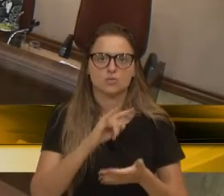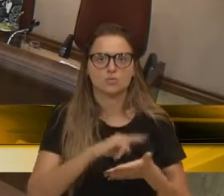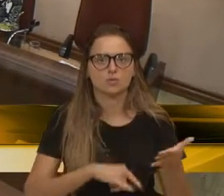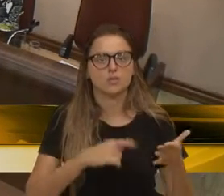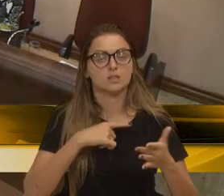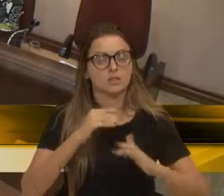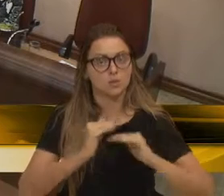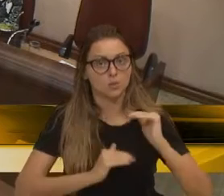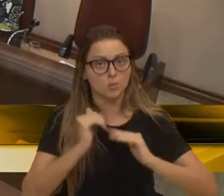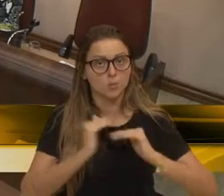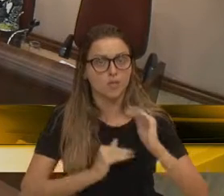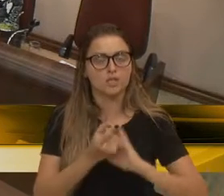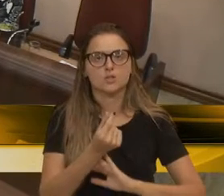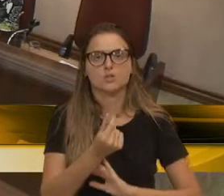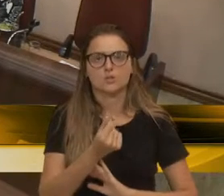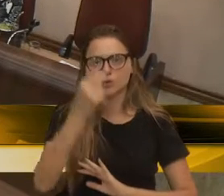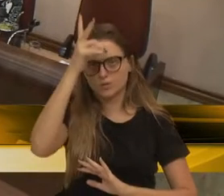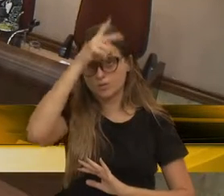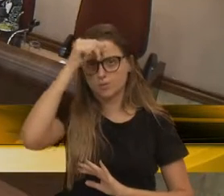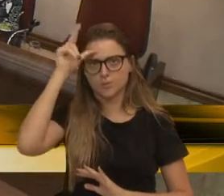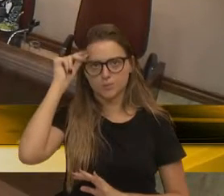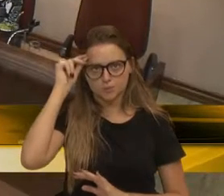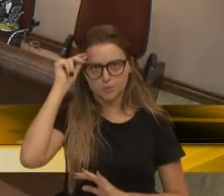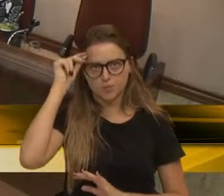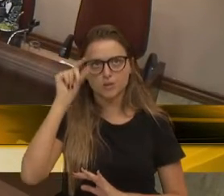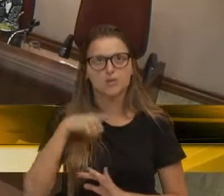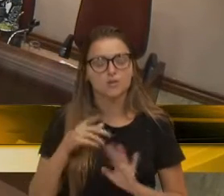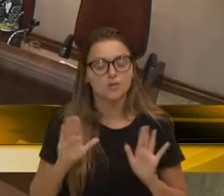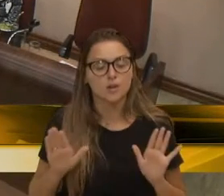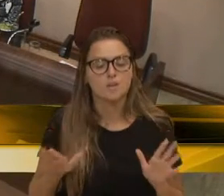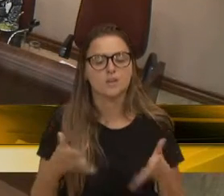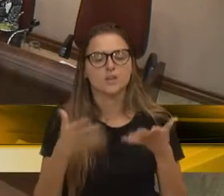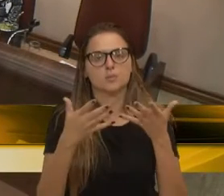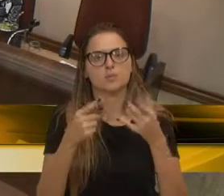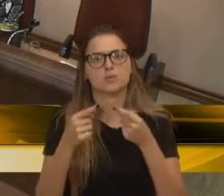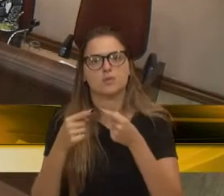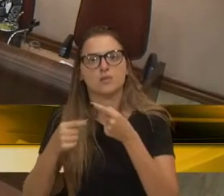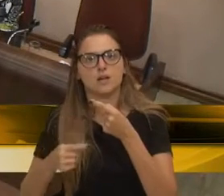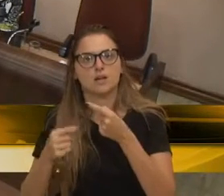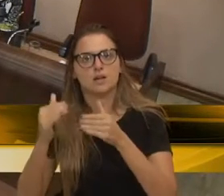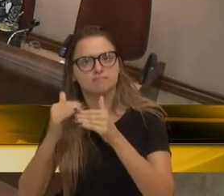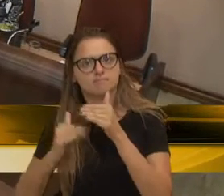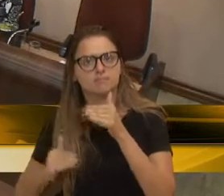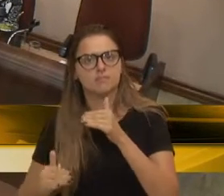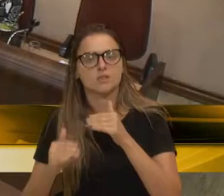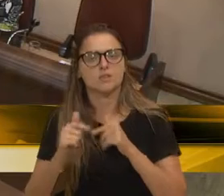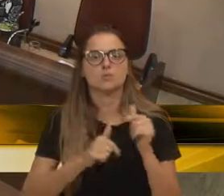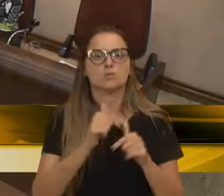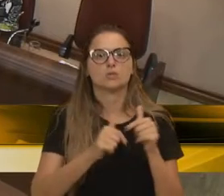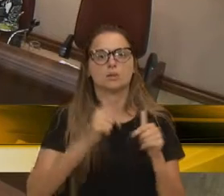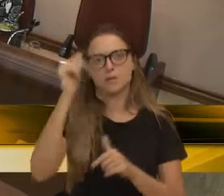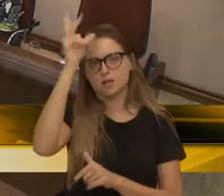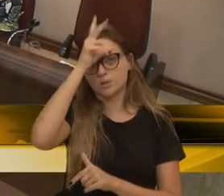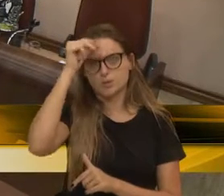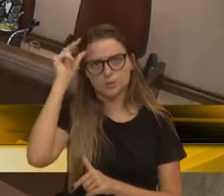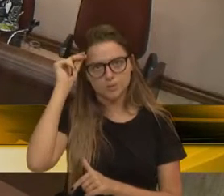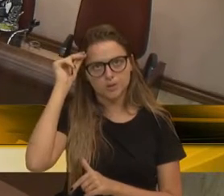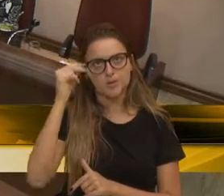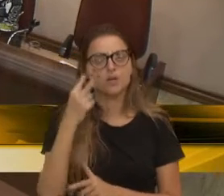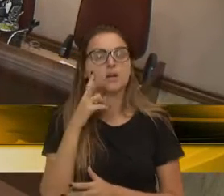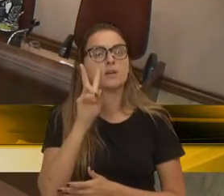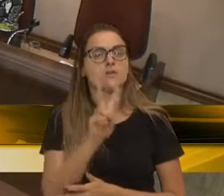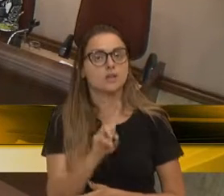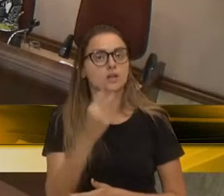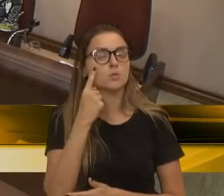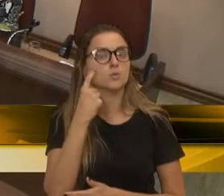aplique um preço público que evidentemente promoverá o desequilíbrio econômico financeiro de um serviço público em razão do interesse